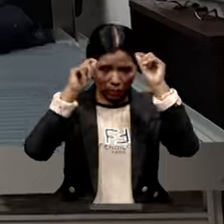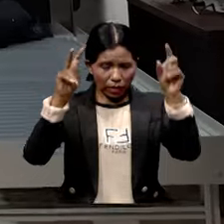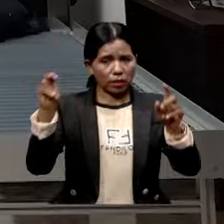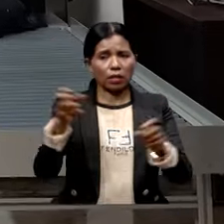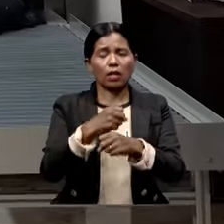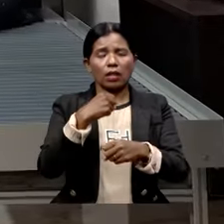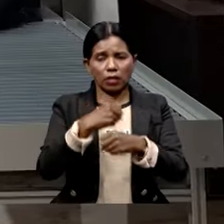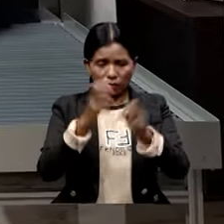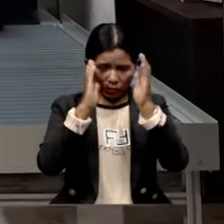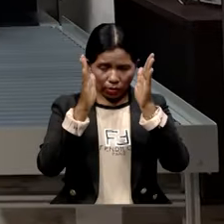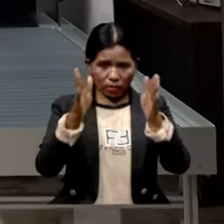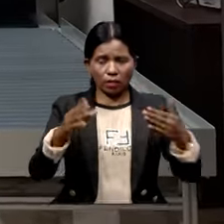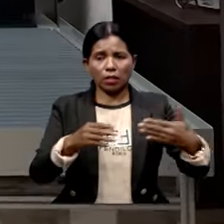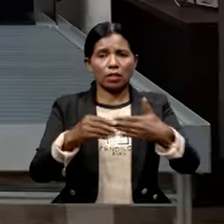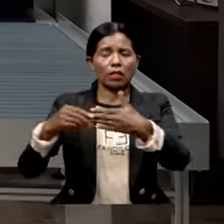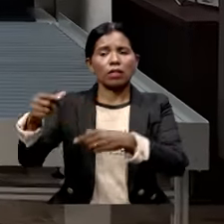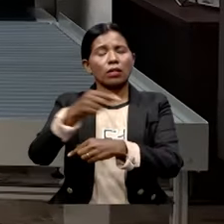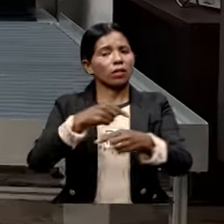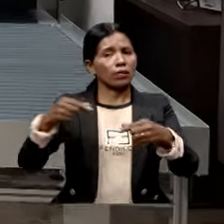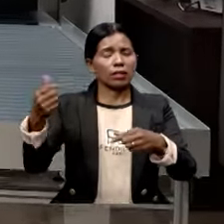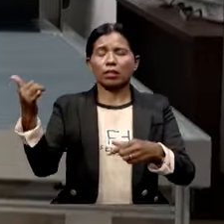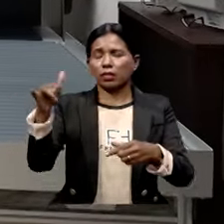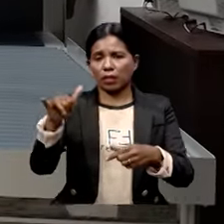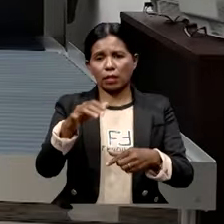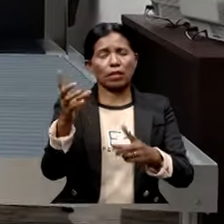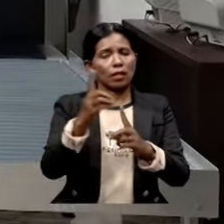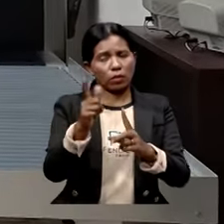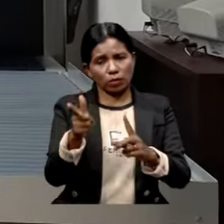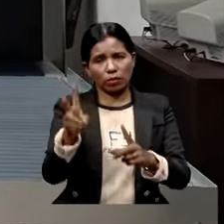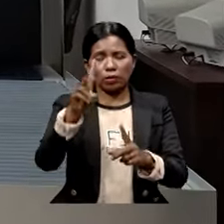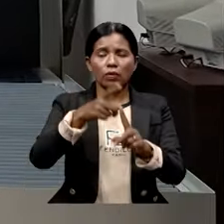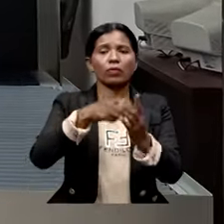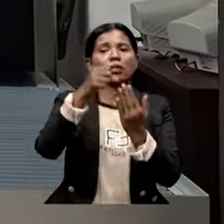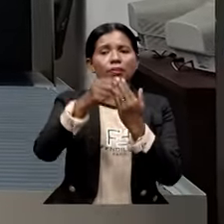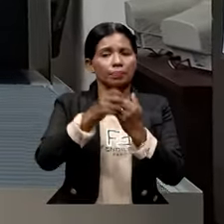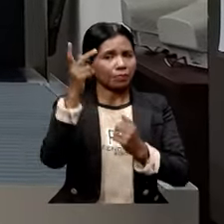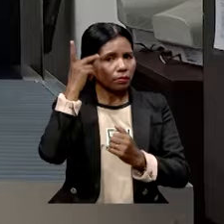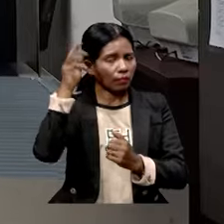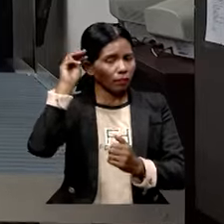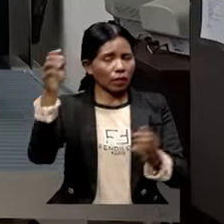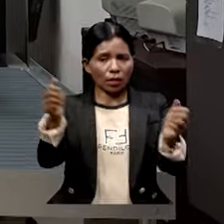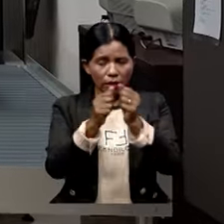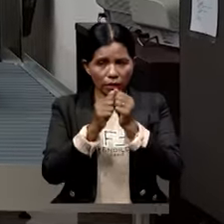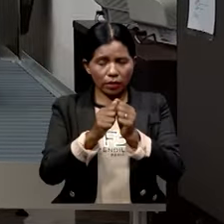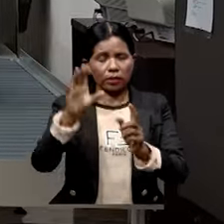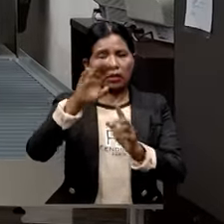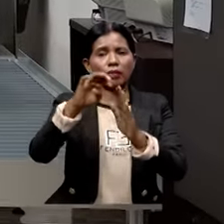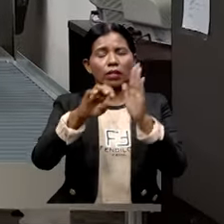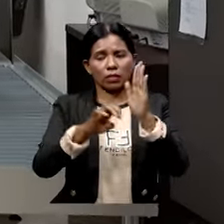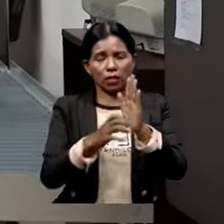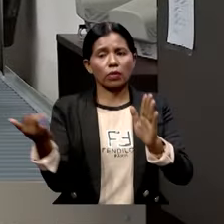halo interação com o líder global Siracelo. E a loron do ano recém rua fulan setembro, primeiro ministro se amutu com o sefe estado